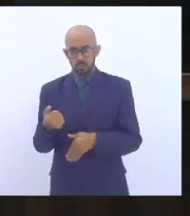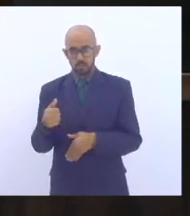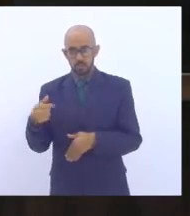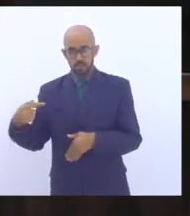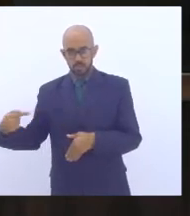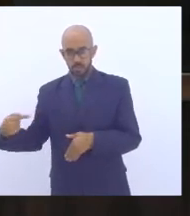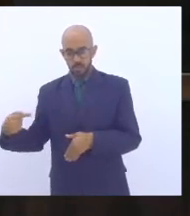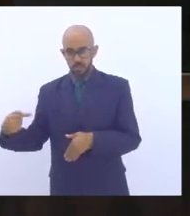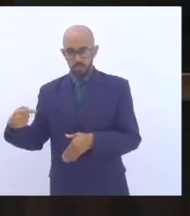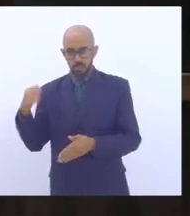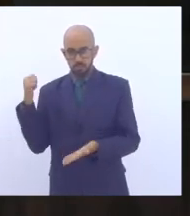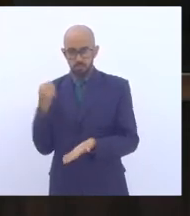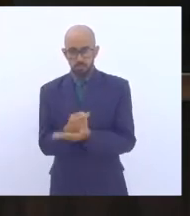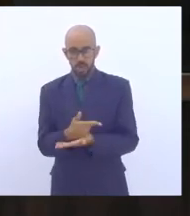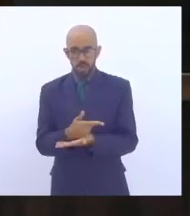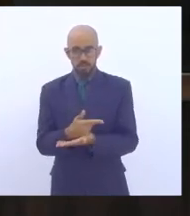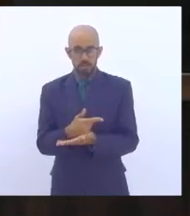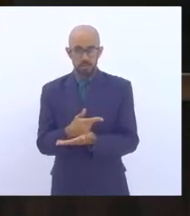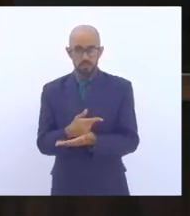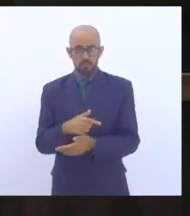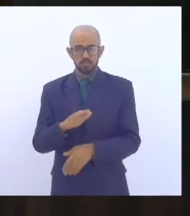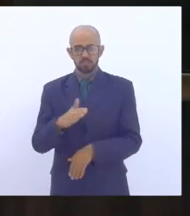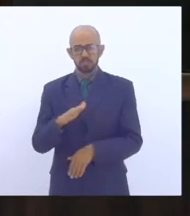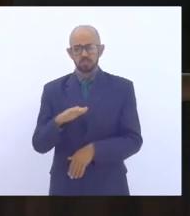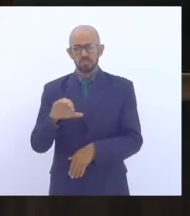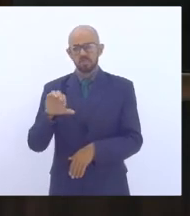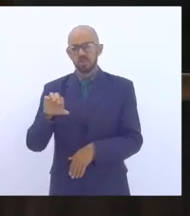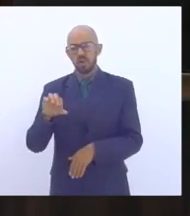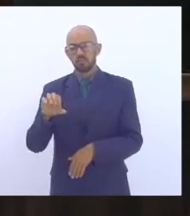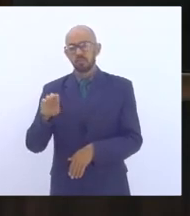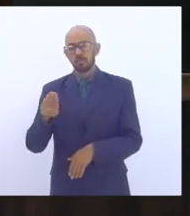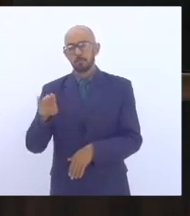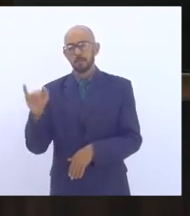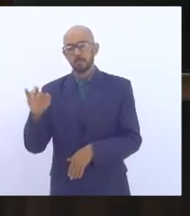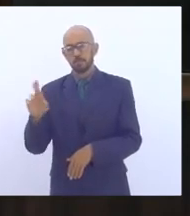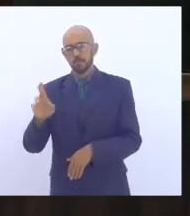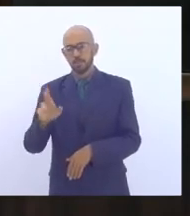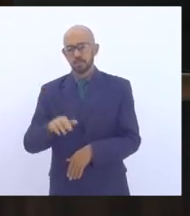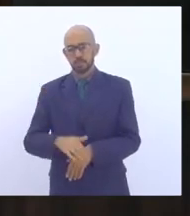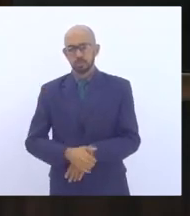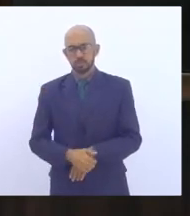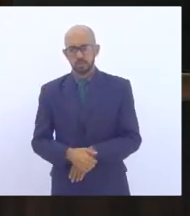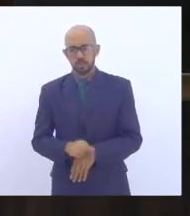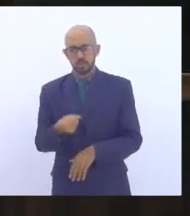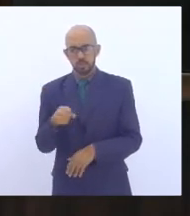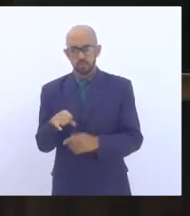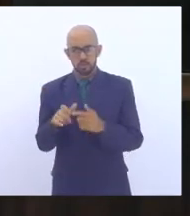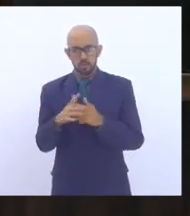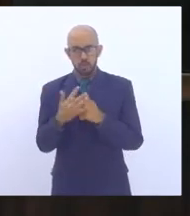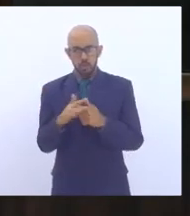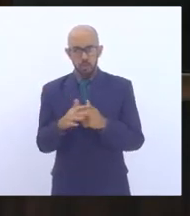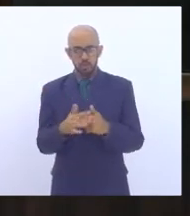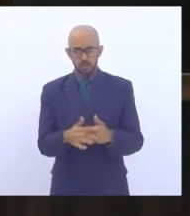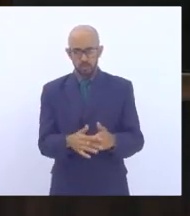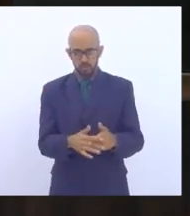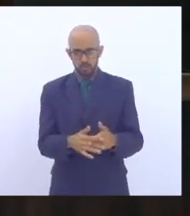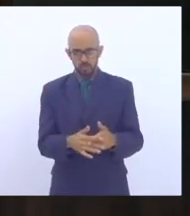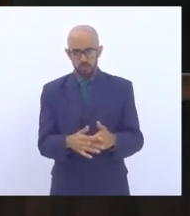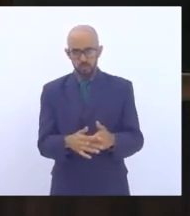pagamento anual em torno de 9 bilhões de serviço da dívida e nós corrigimos